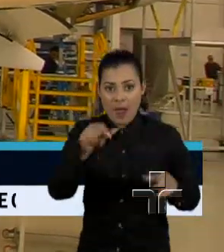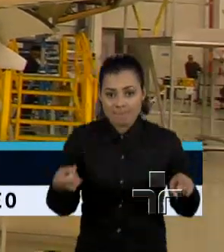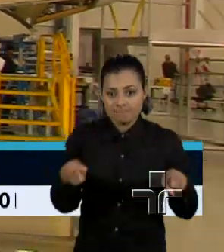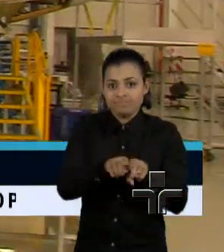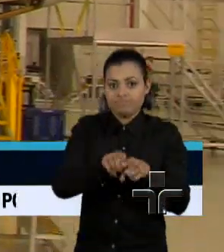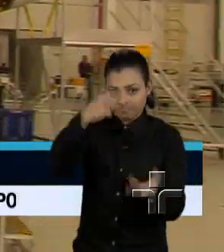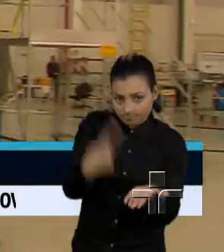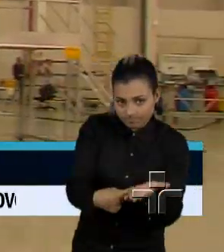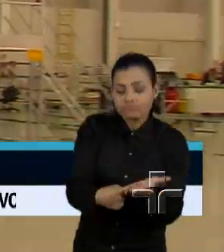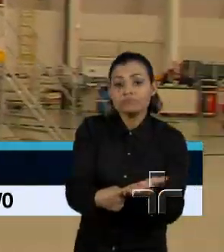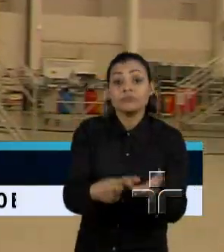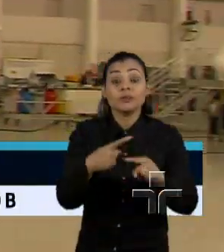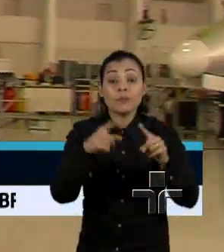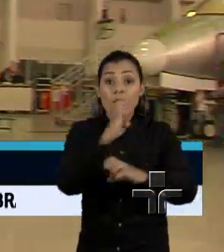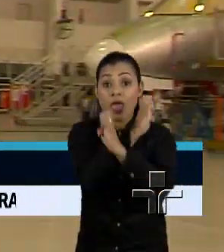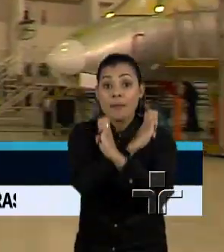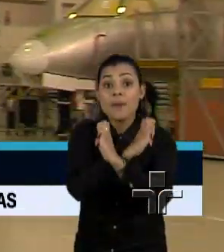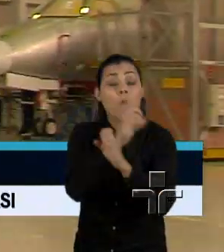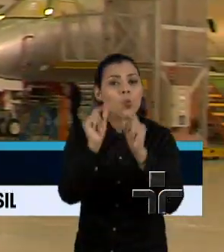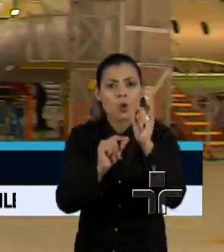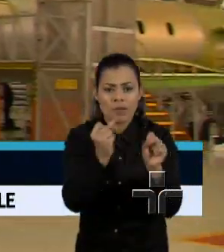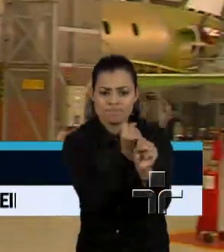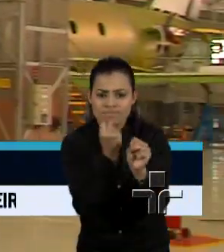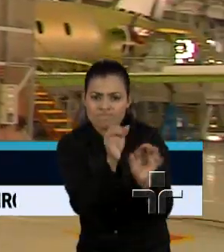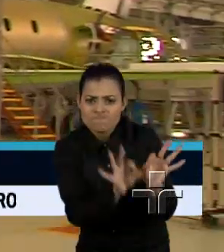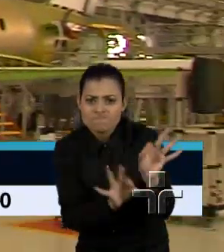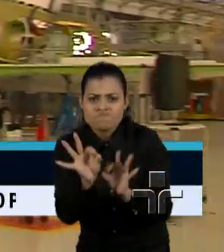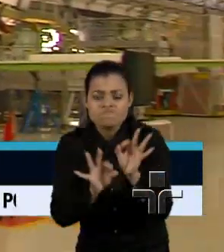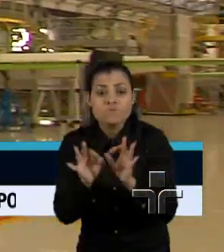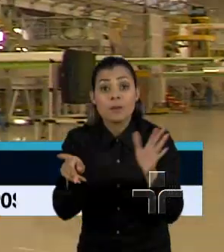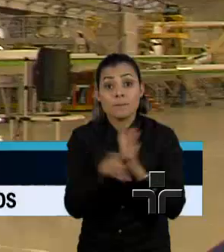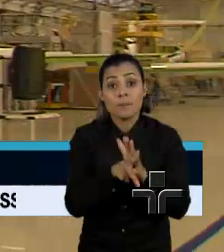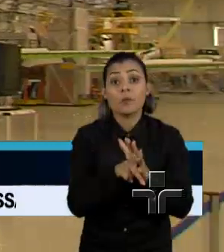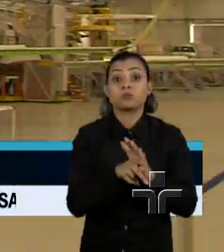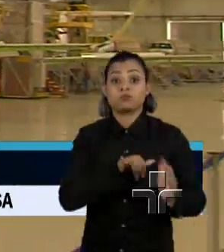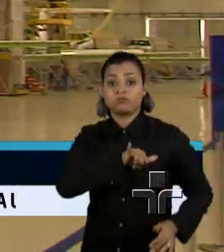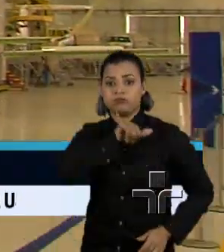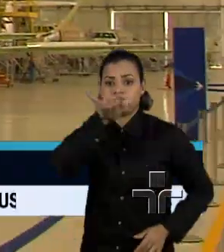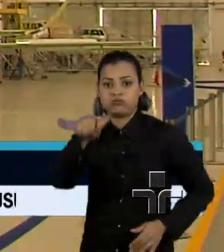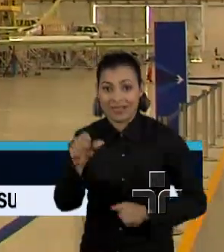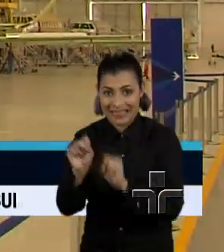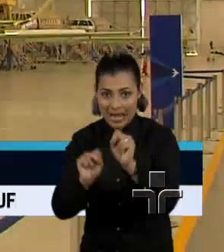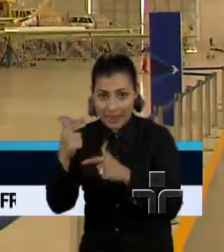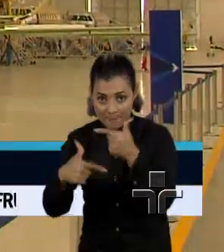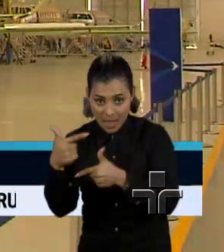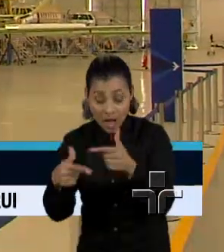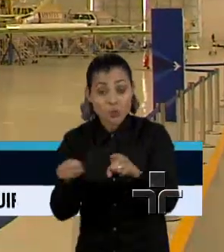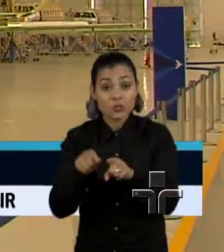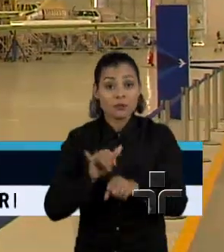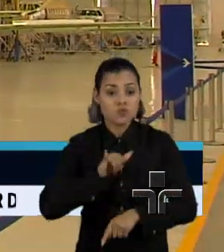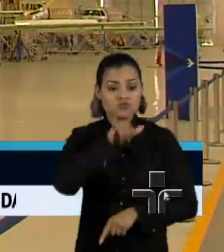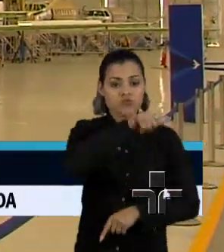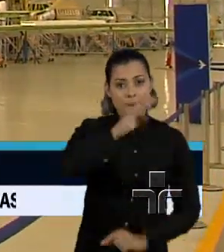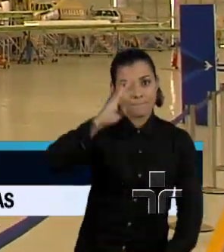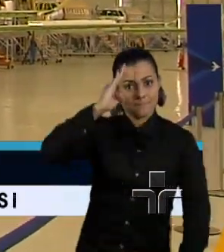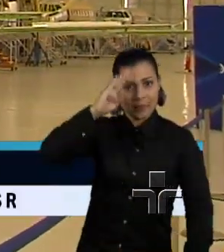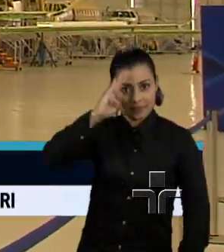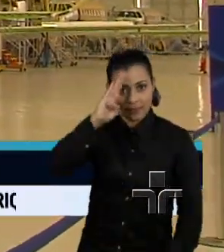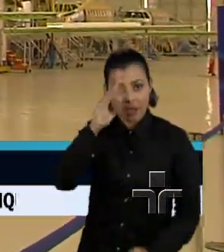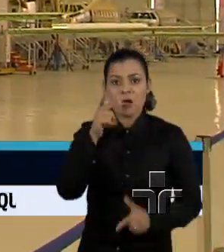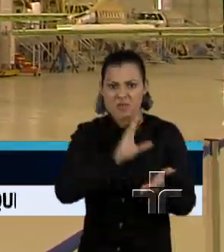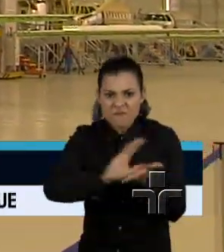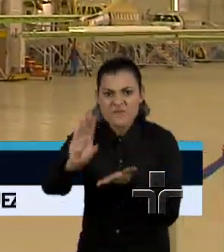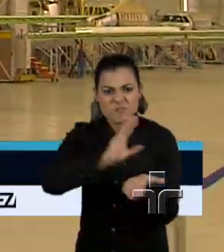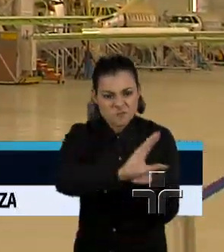fazer com que a Embraer se dedique à fabricação de jatos executivos e à aviação militar. O investimento deve ser pesado